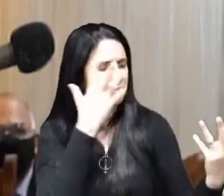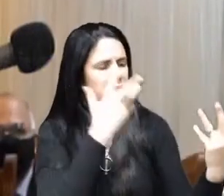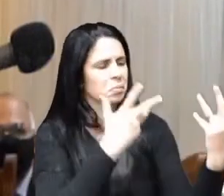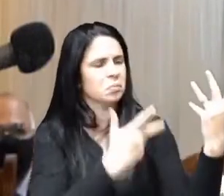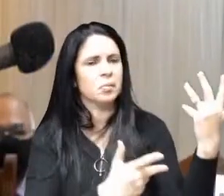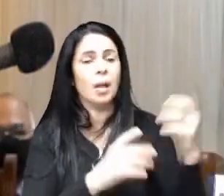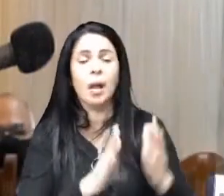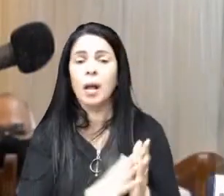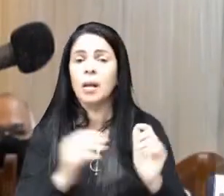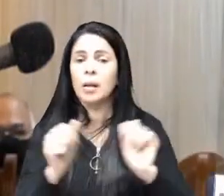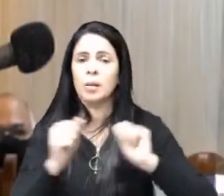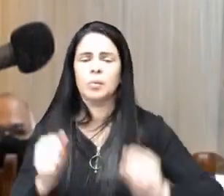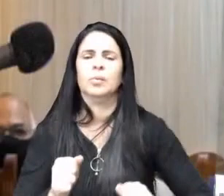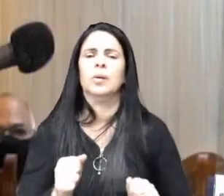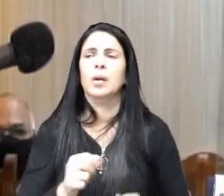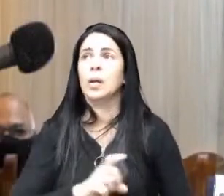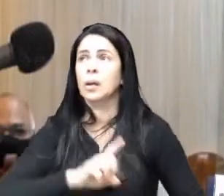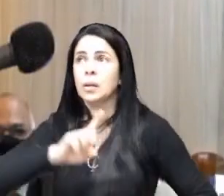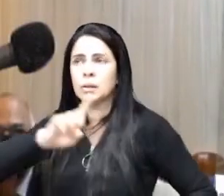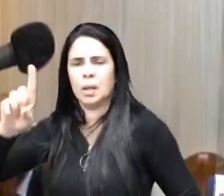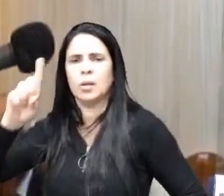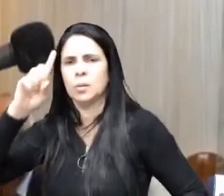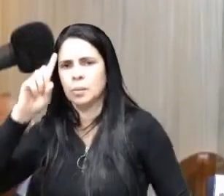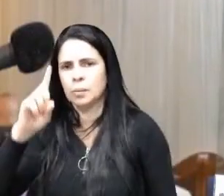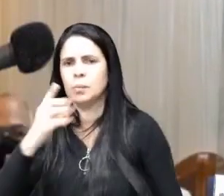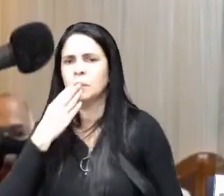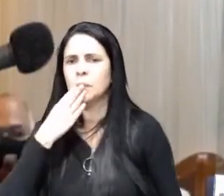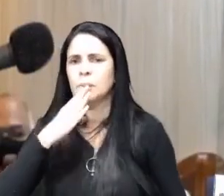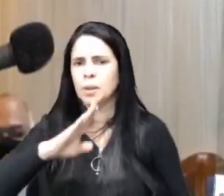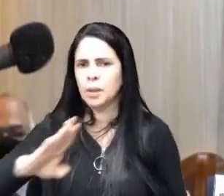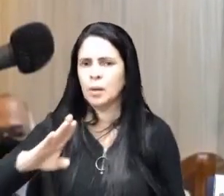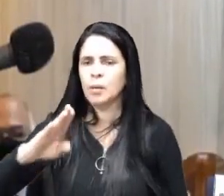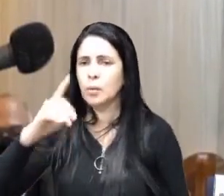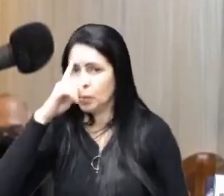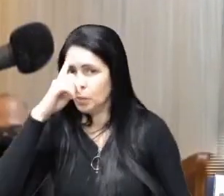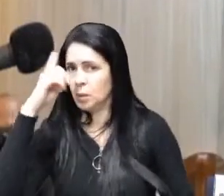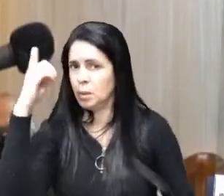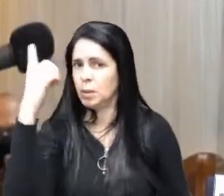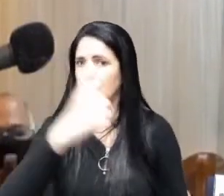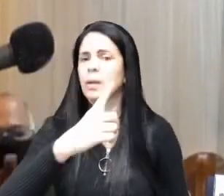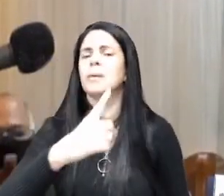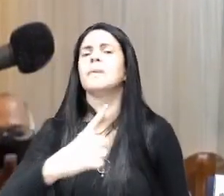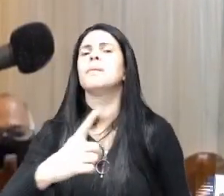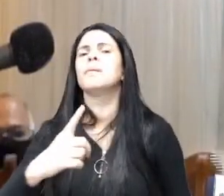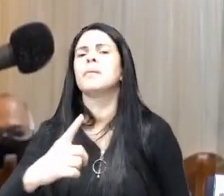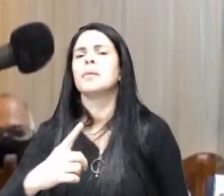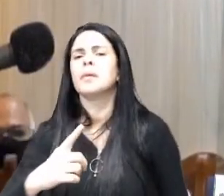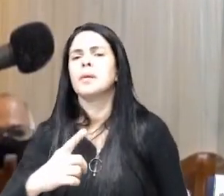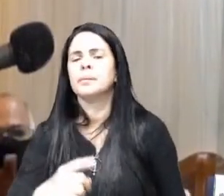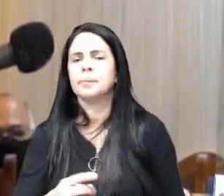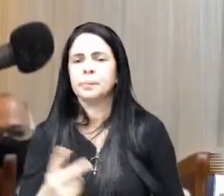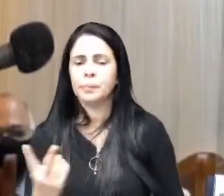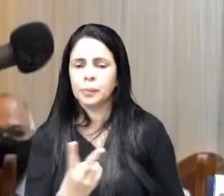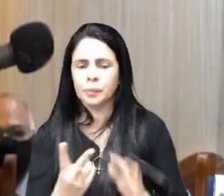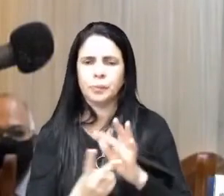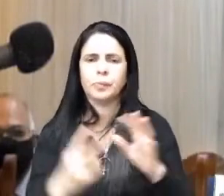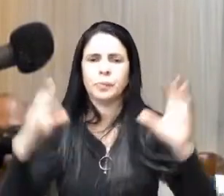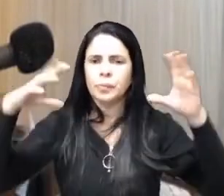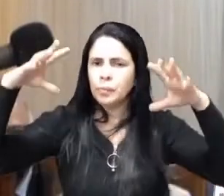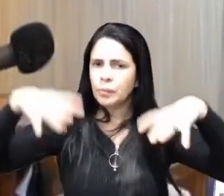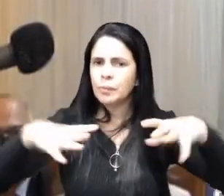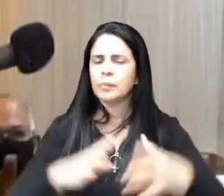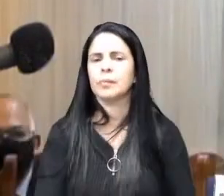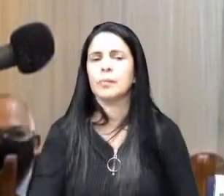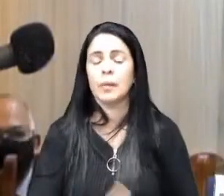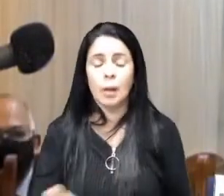Aleluia, e Deus prometeu: vou mandar a temporã e vou mandar a serôdia. Agora vire a sua Bíblia lá para o